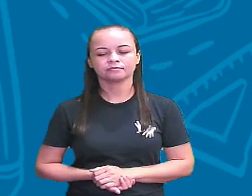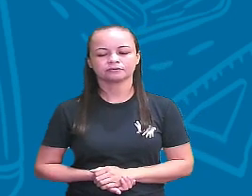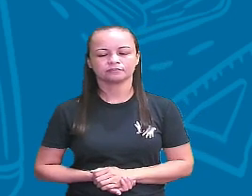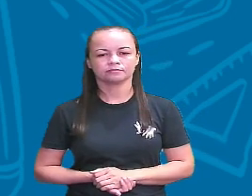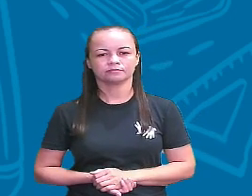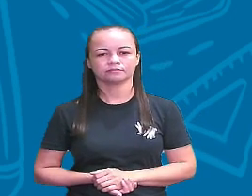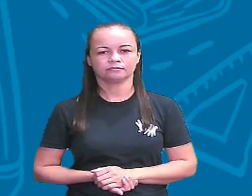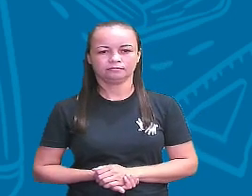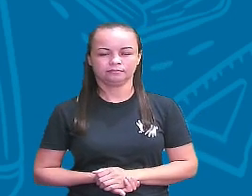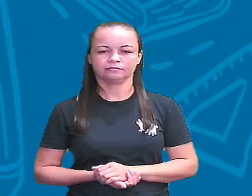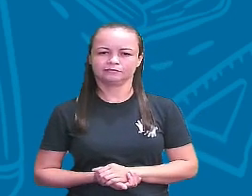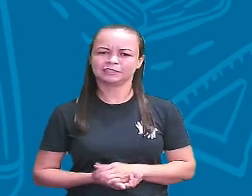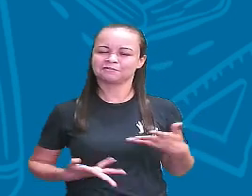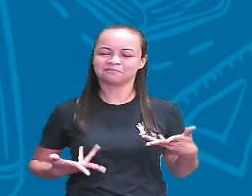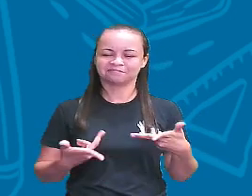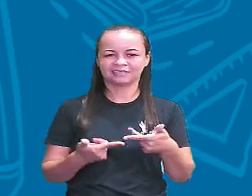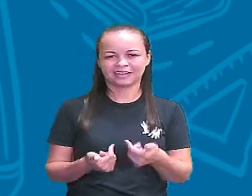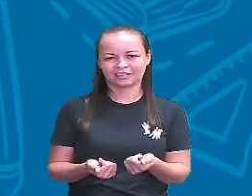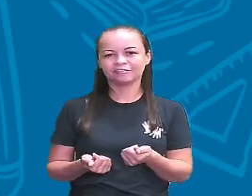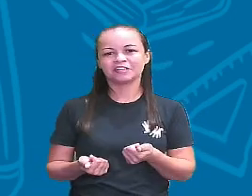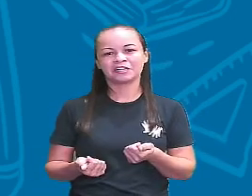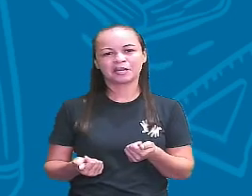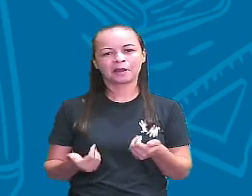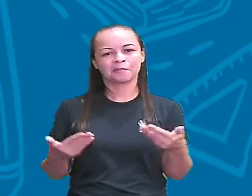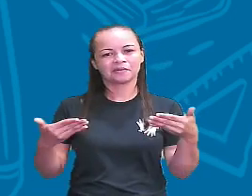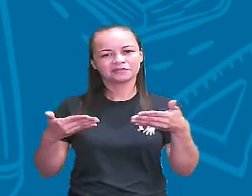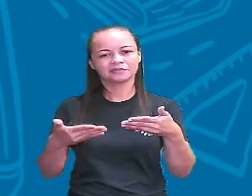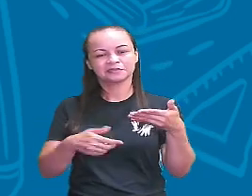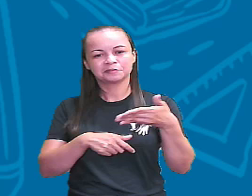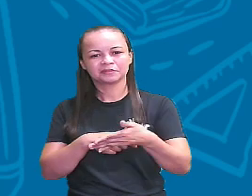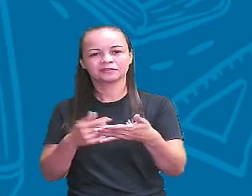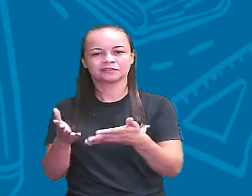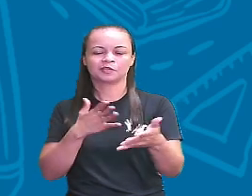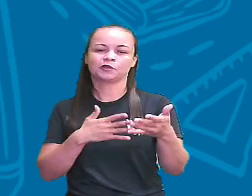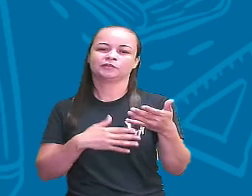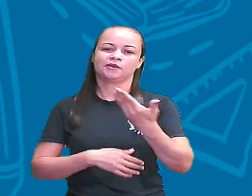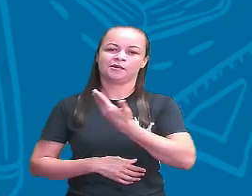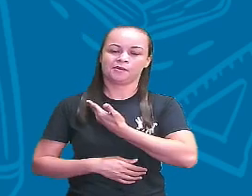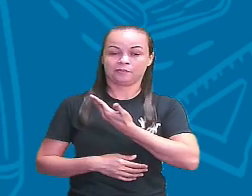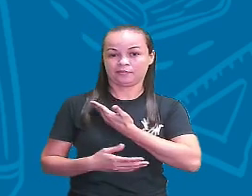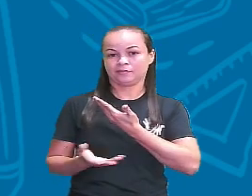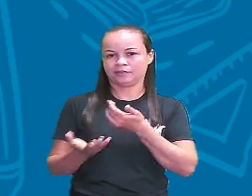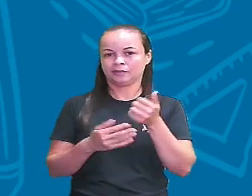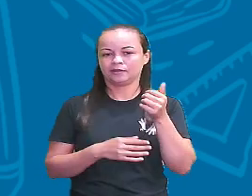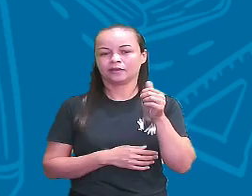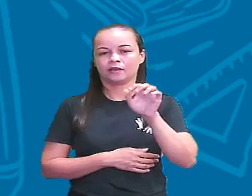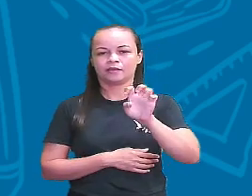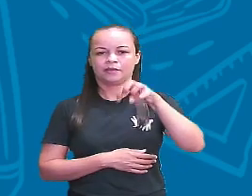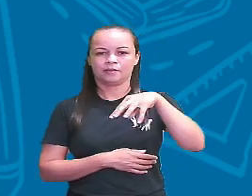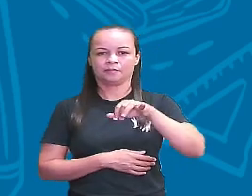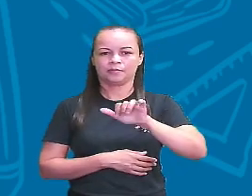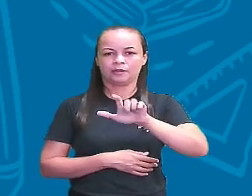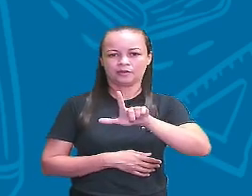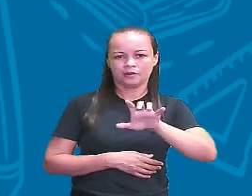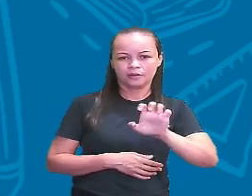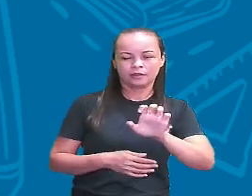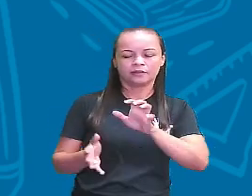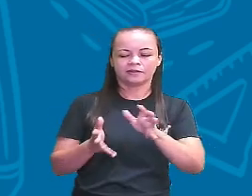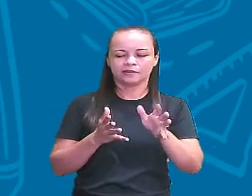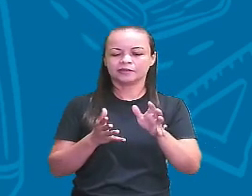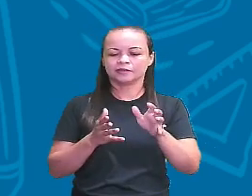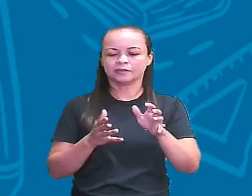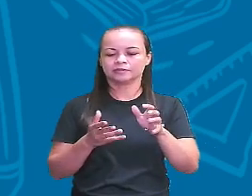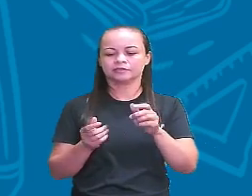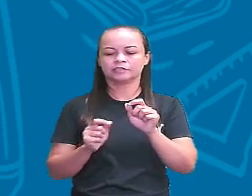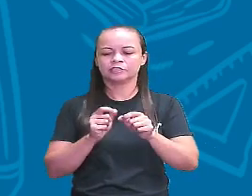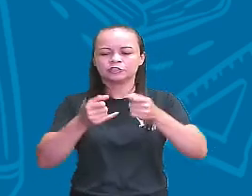Que maravilha, né? A participação aí da nossa amiga Emily Barreto, contribuindo aí com a nossa aula, explicando com